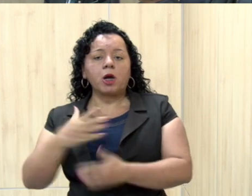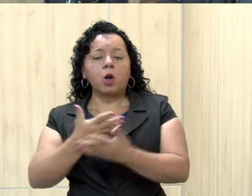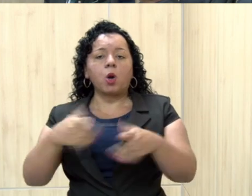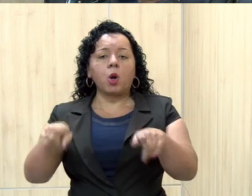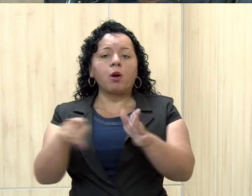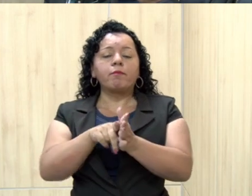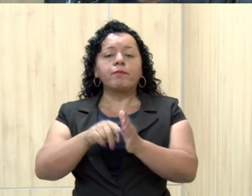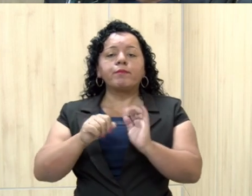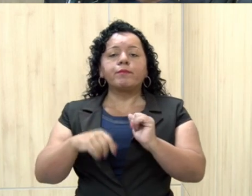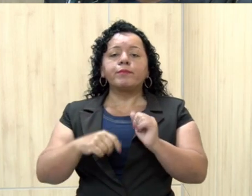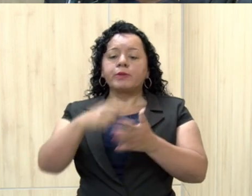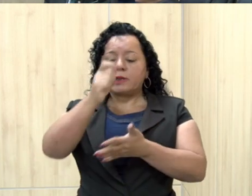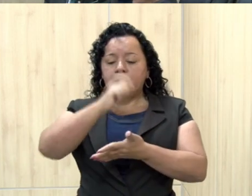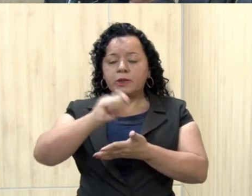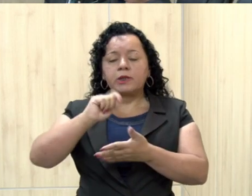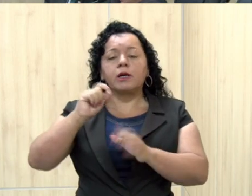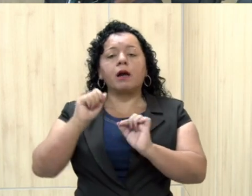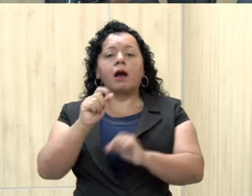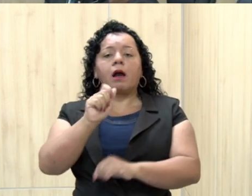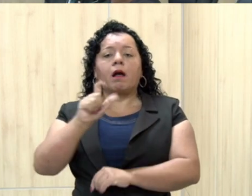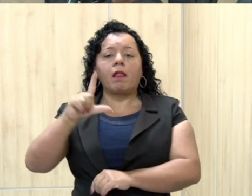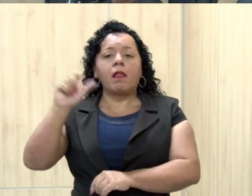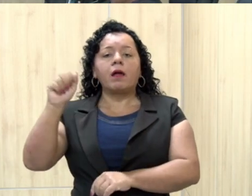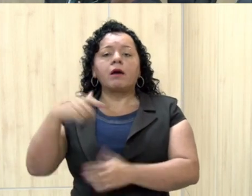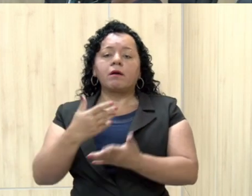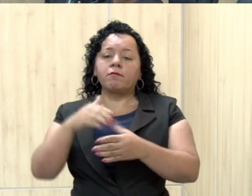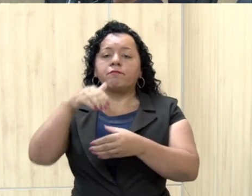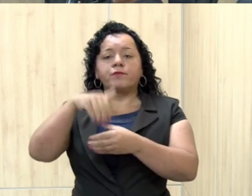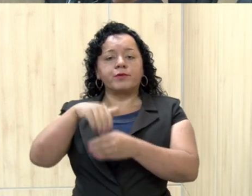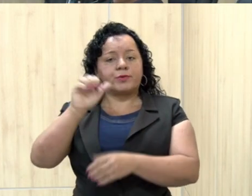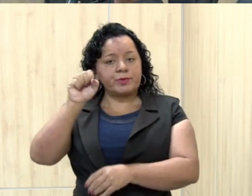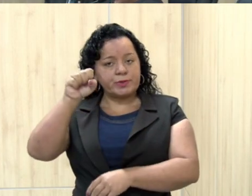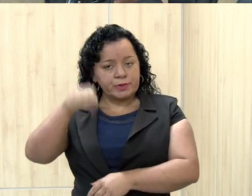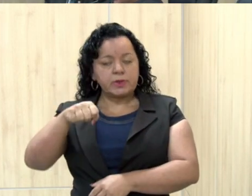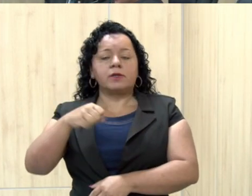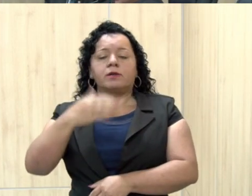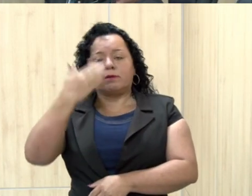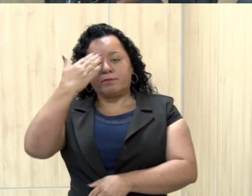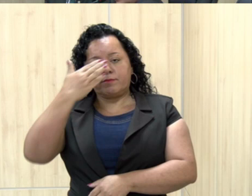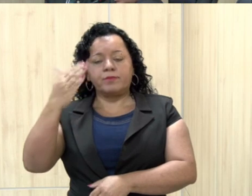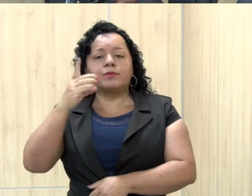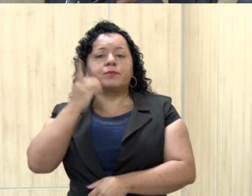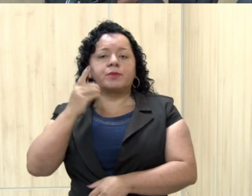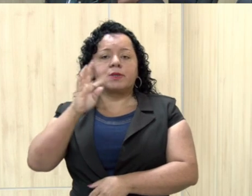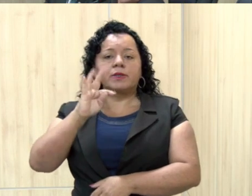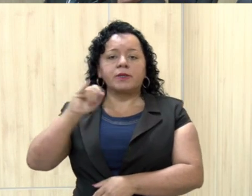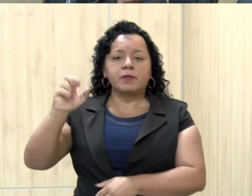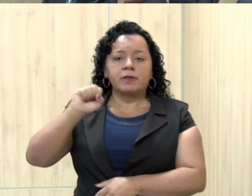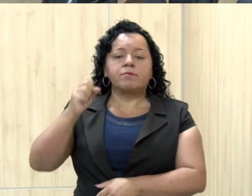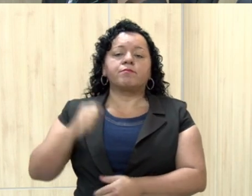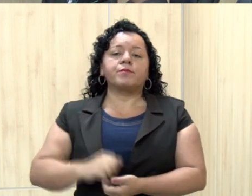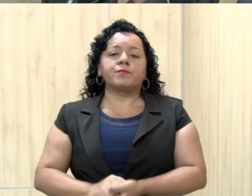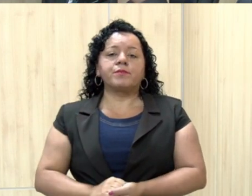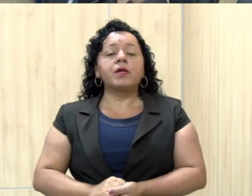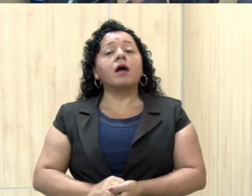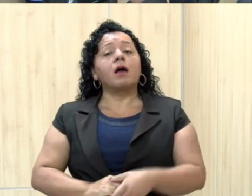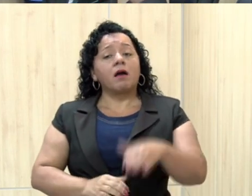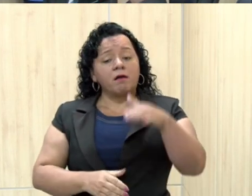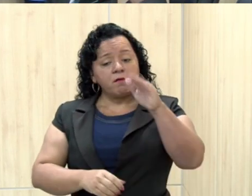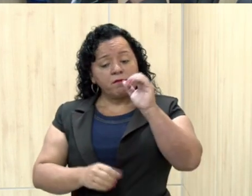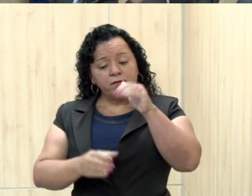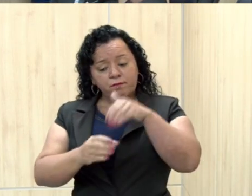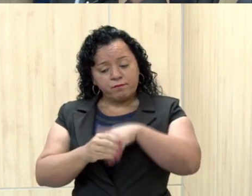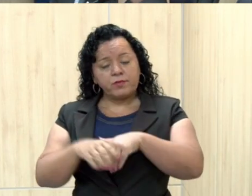Deputado Alan Queiroz como vota voto sim agradeço deputada Cássio Góes